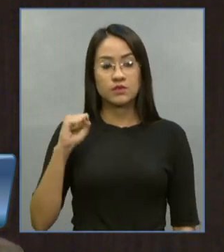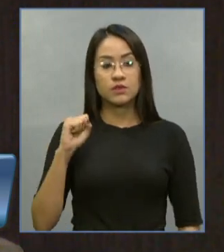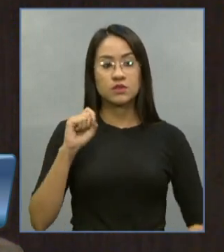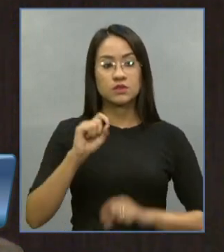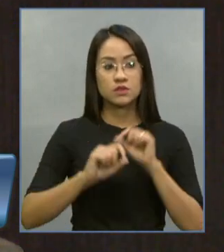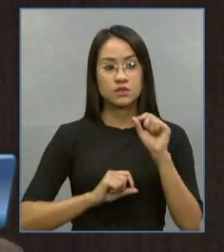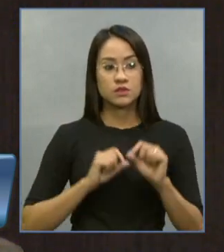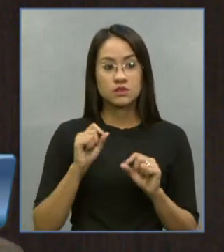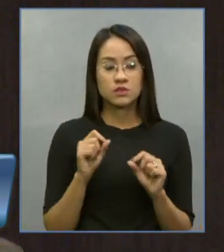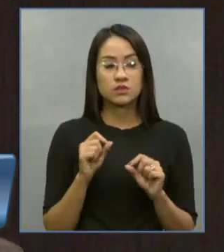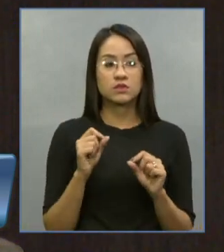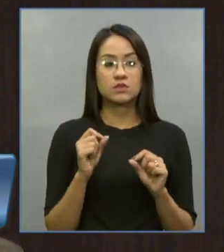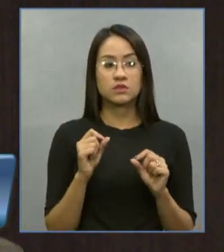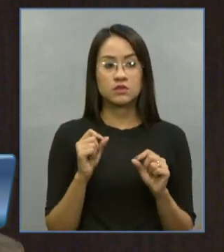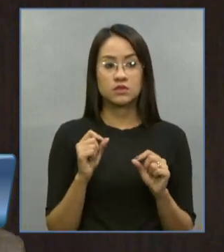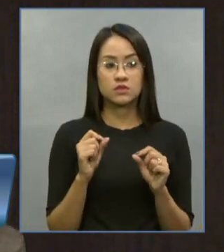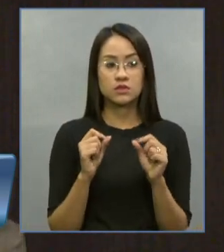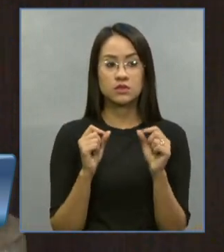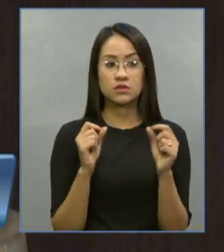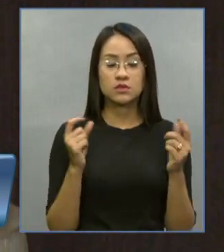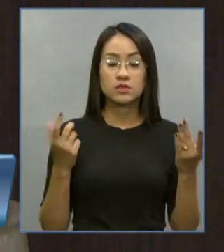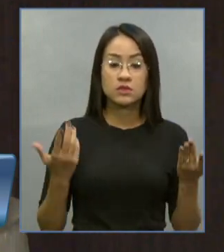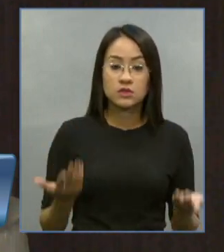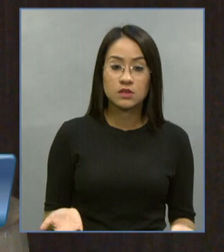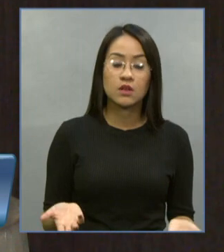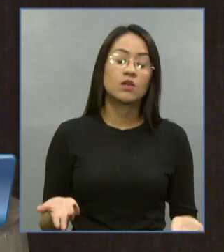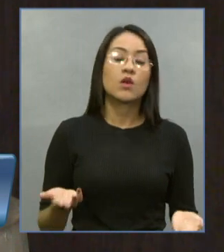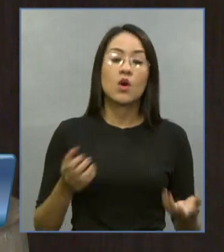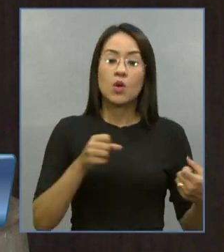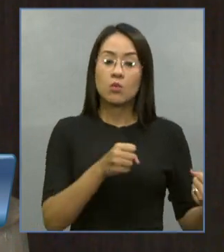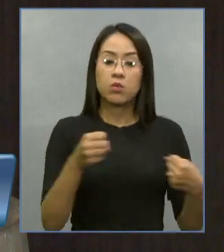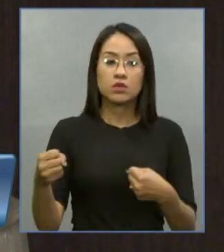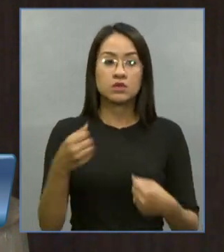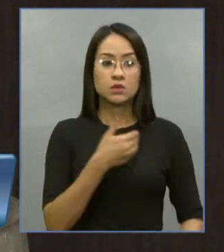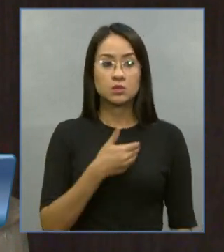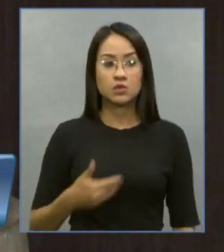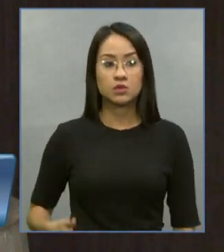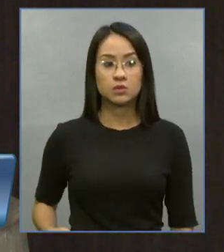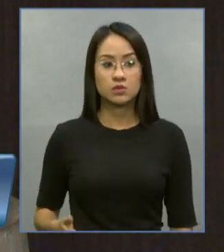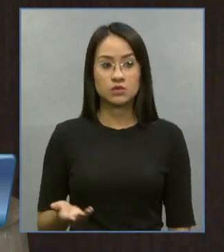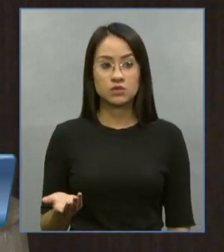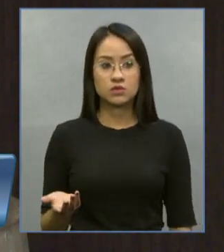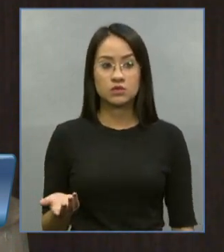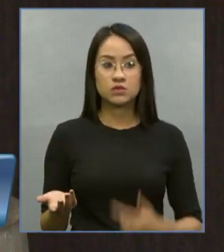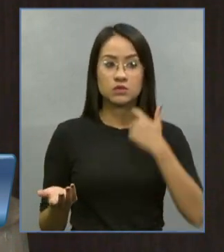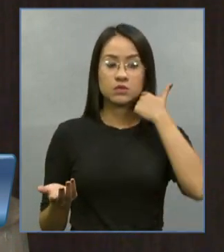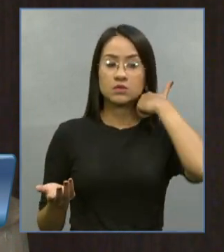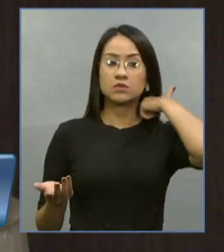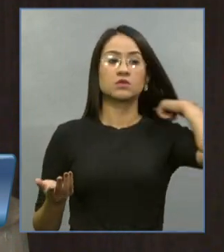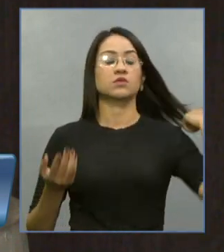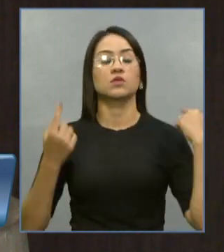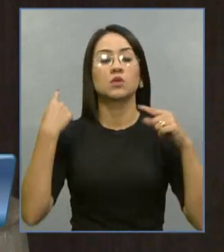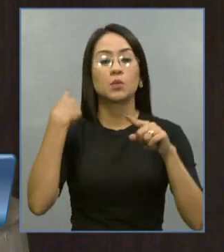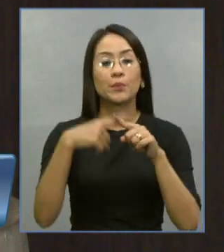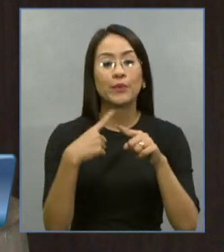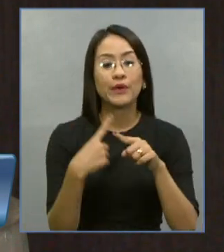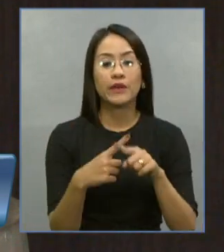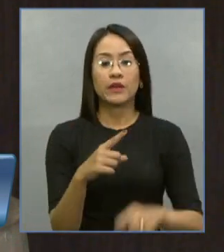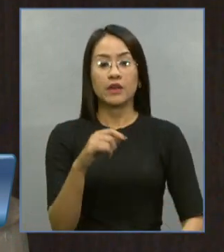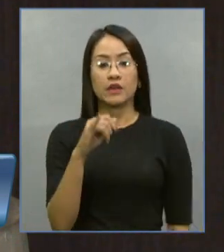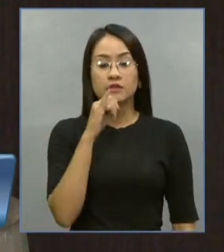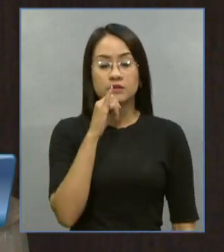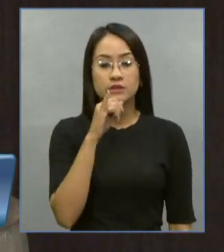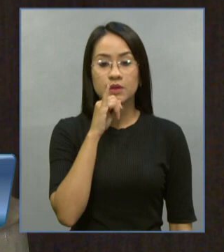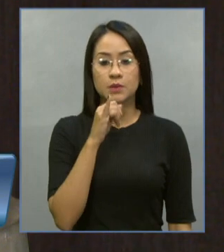sejam públicos, feitos pelo poder público. Feitos pelo poder público. É essa a minha defesa. Que sejam feitos pelo poder